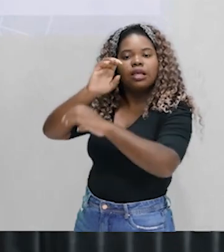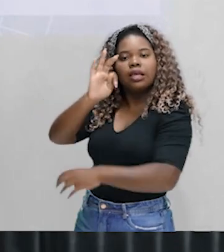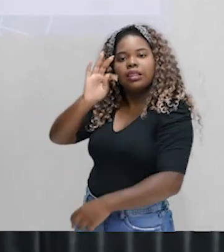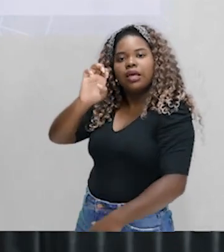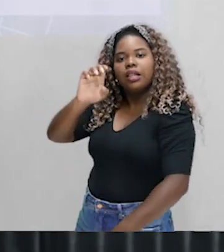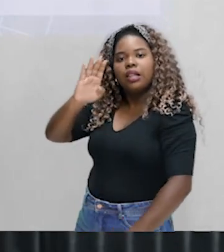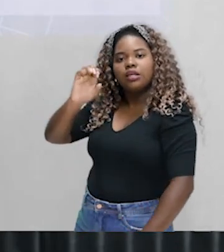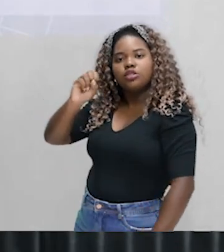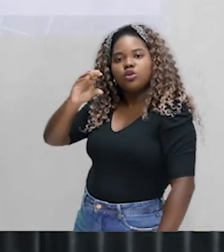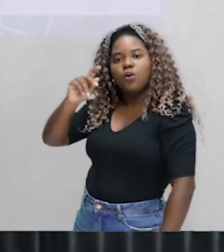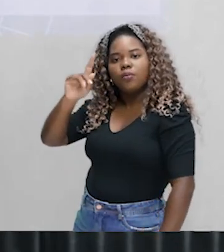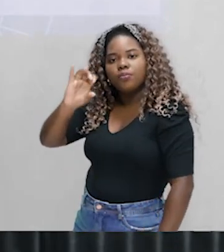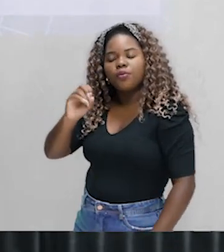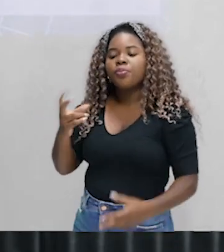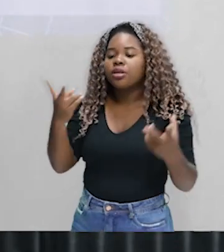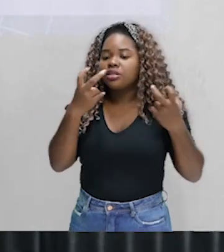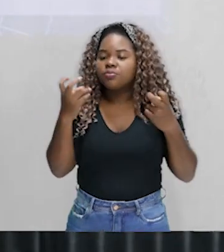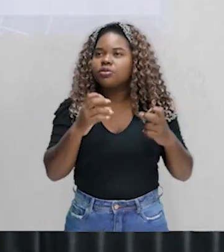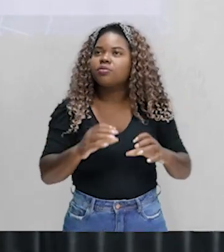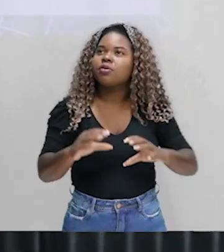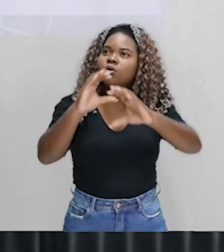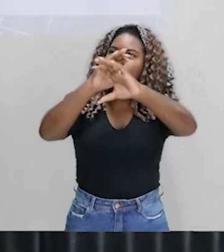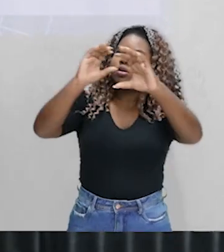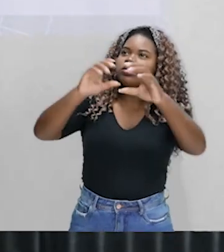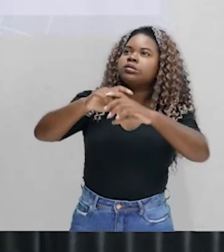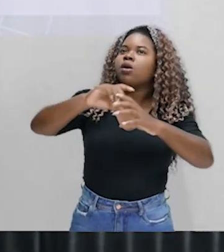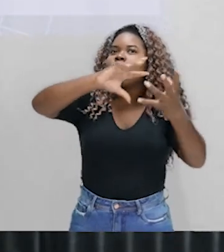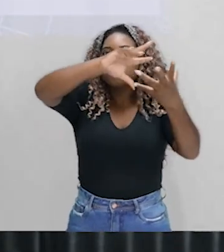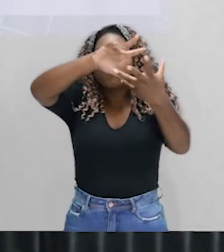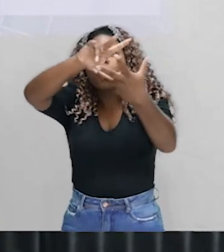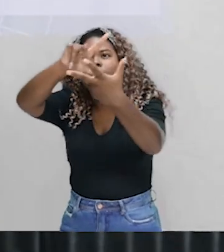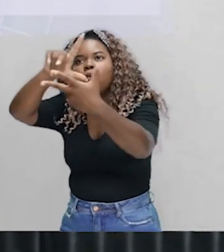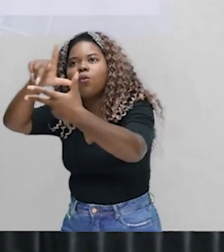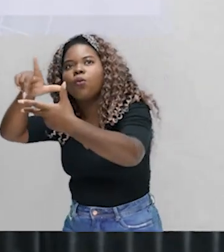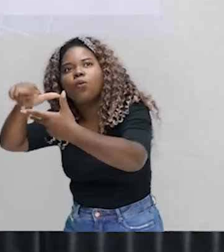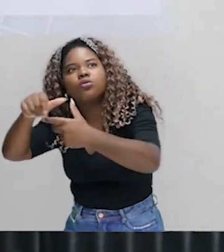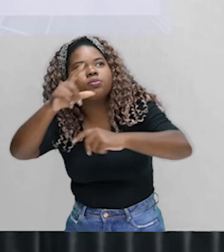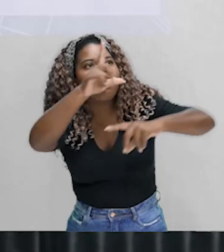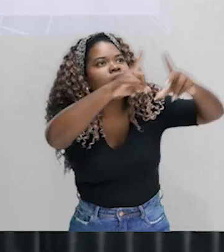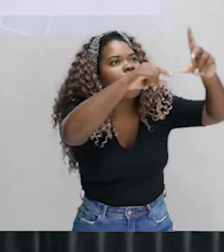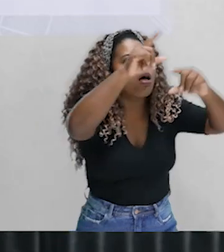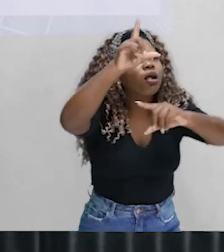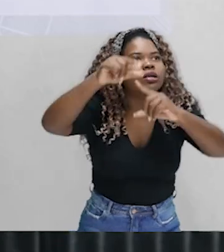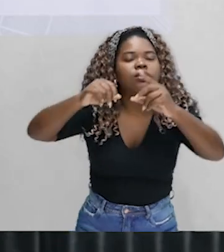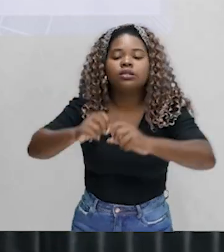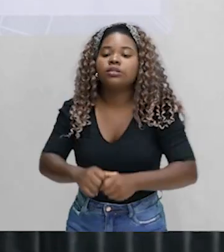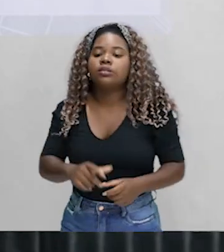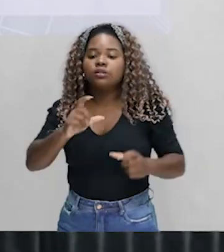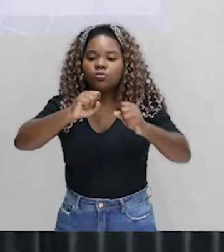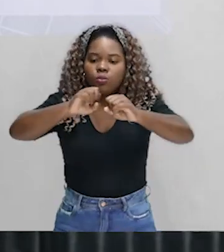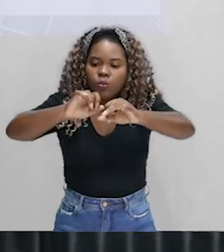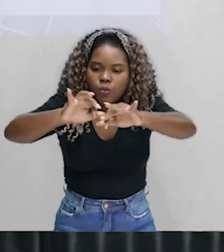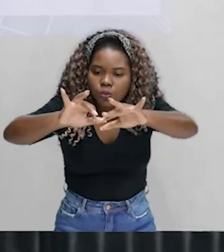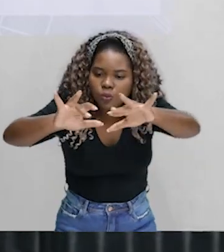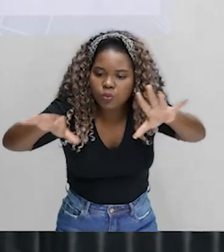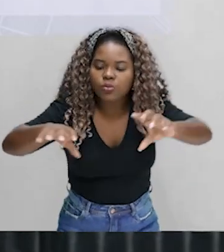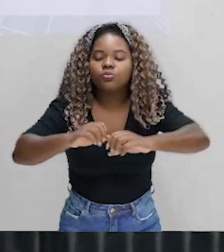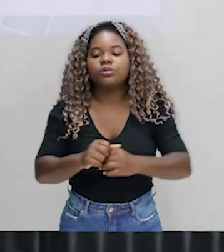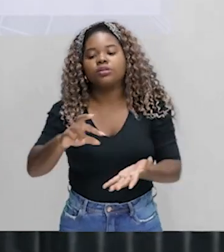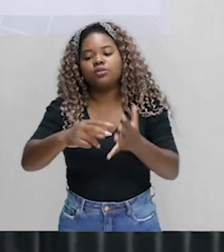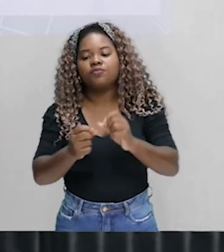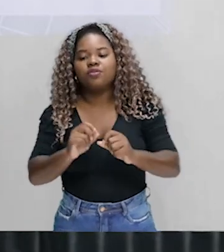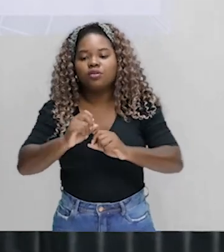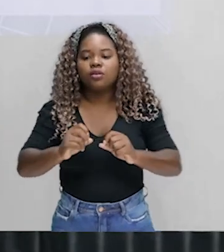as galáxias, né, os planetas, eles estão em processo de expansão, ou seja, eles estão se afastando cada vez